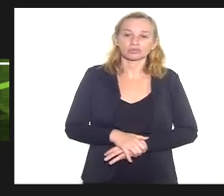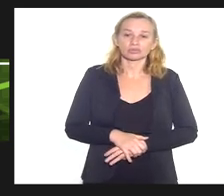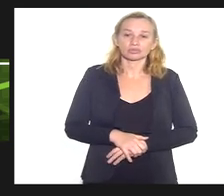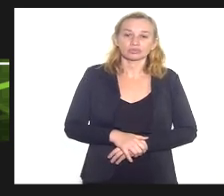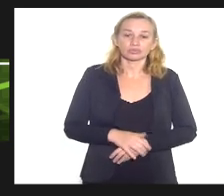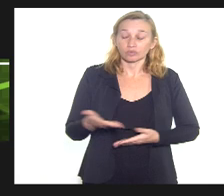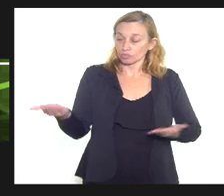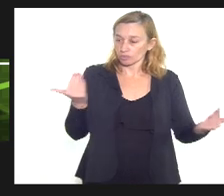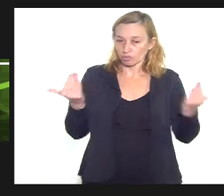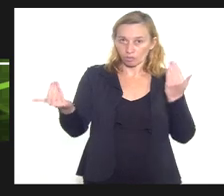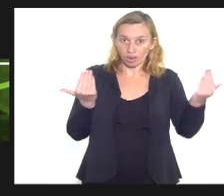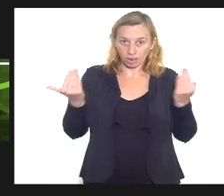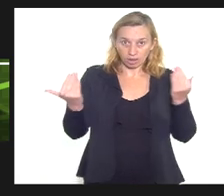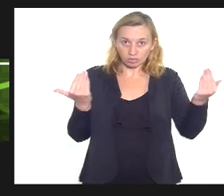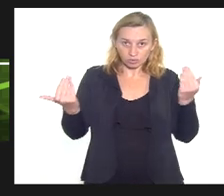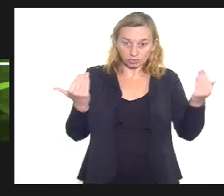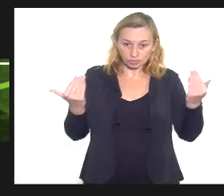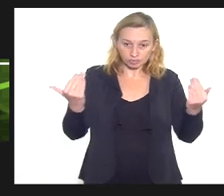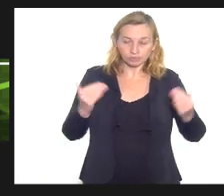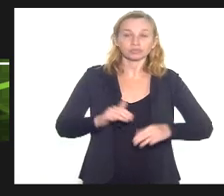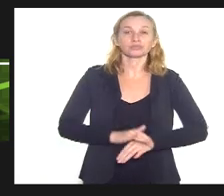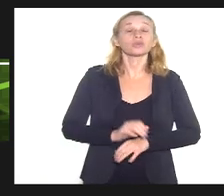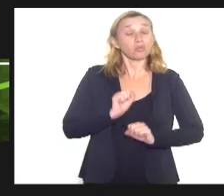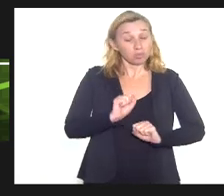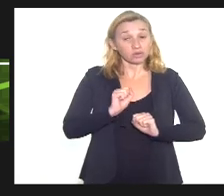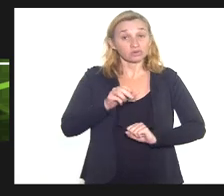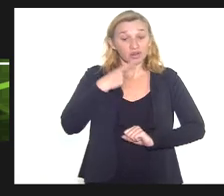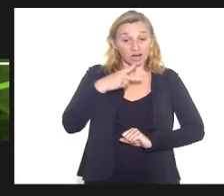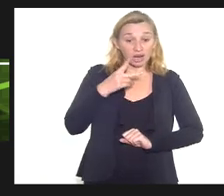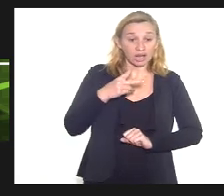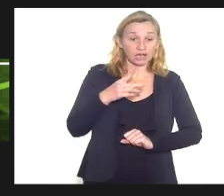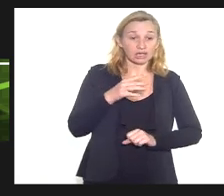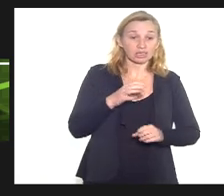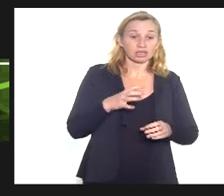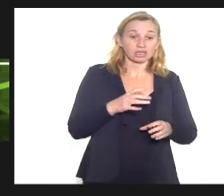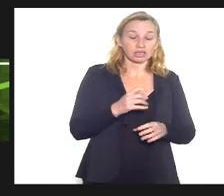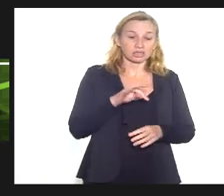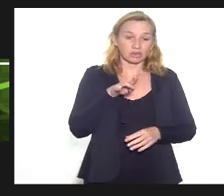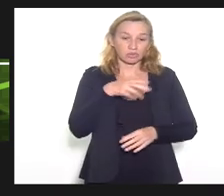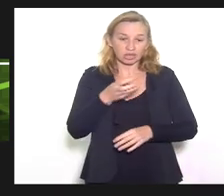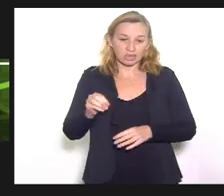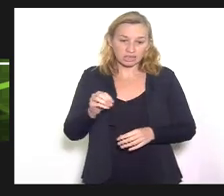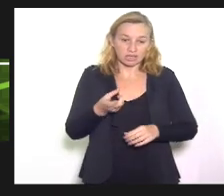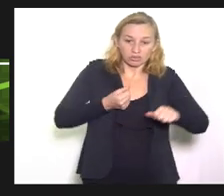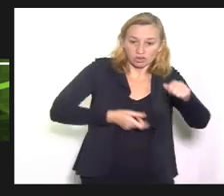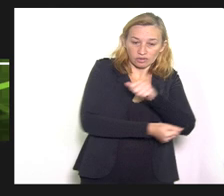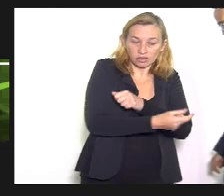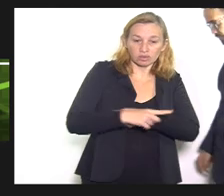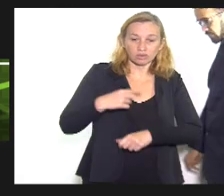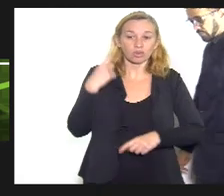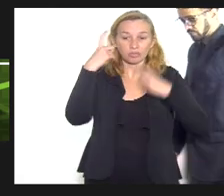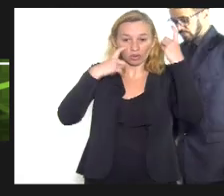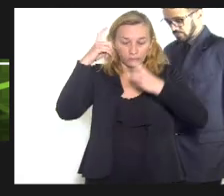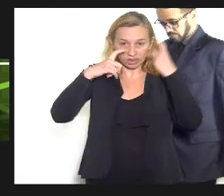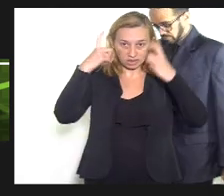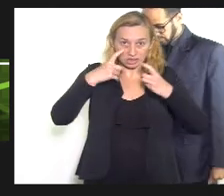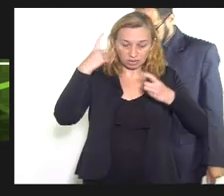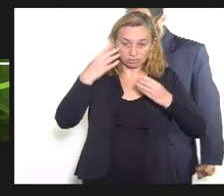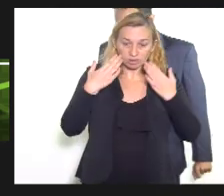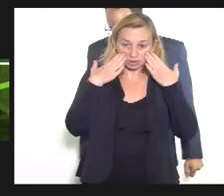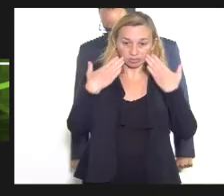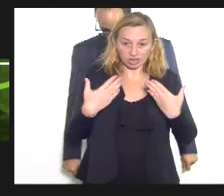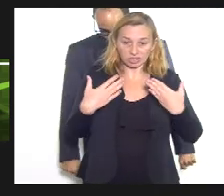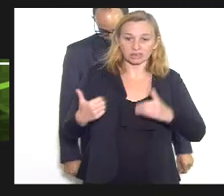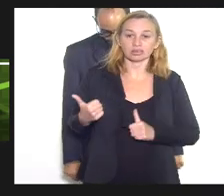nós comparamos, posso lhe assegurar que a tributação na fase de investimentos é uma preocupação que se